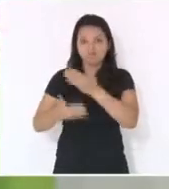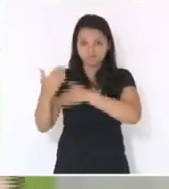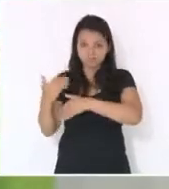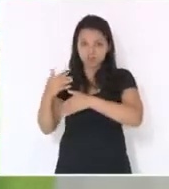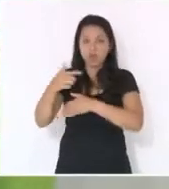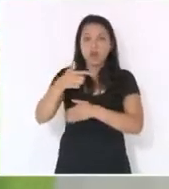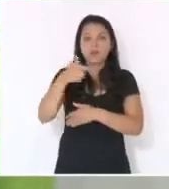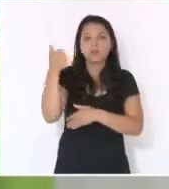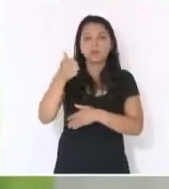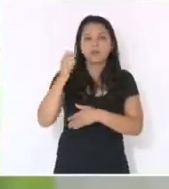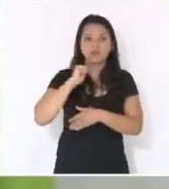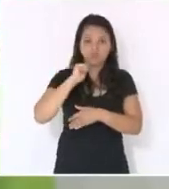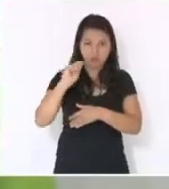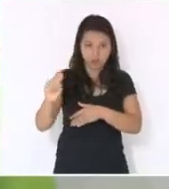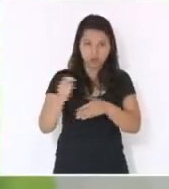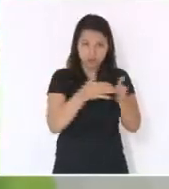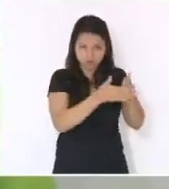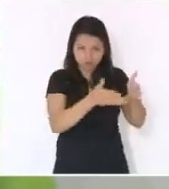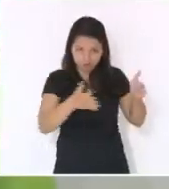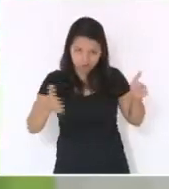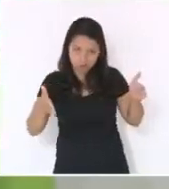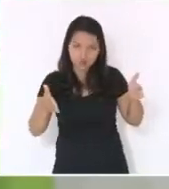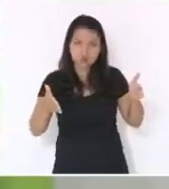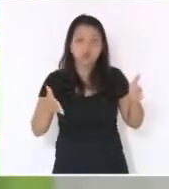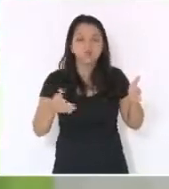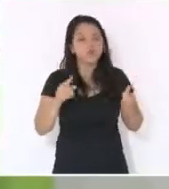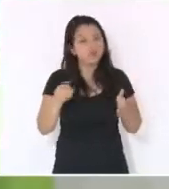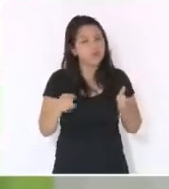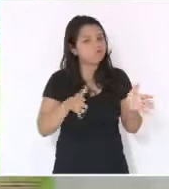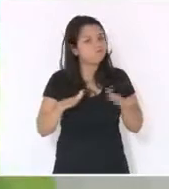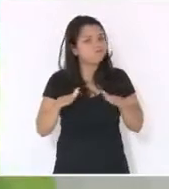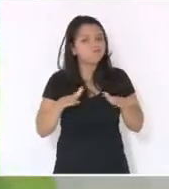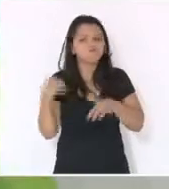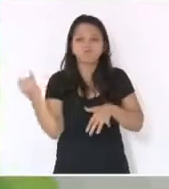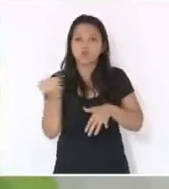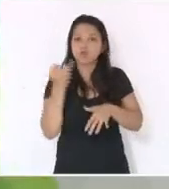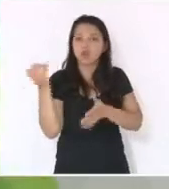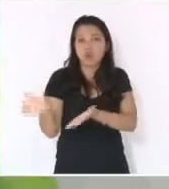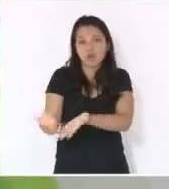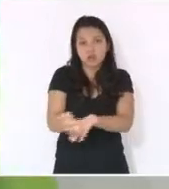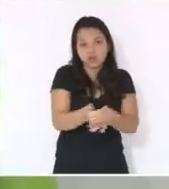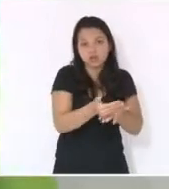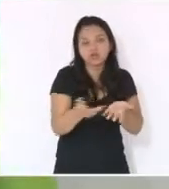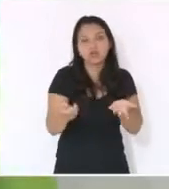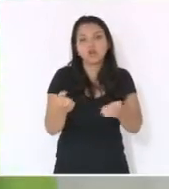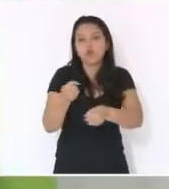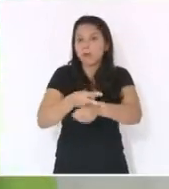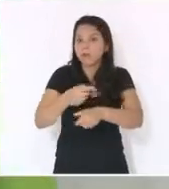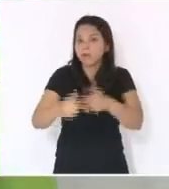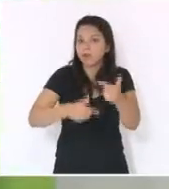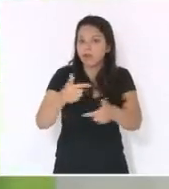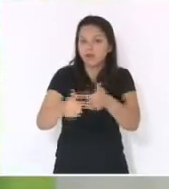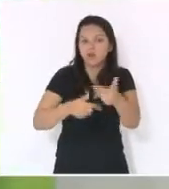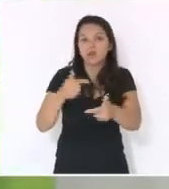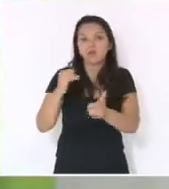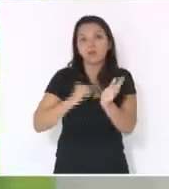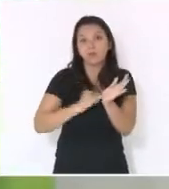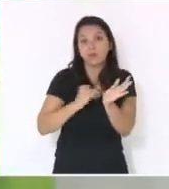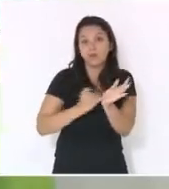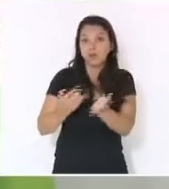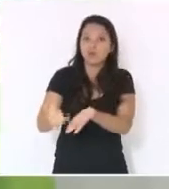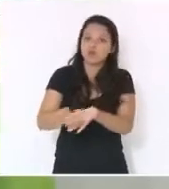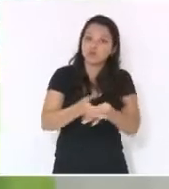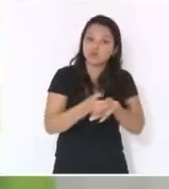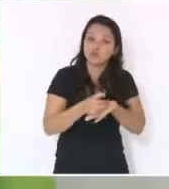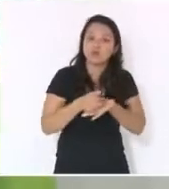segmento, que é muito importante para a geração de empregos, arrecadação de impostos e para a economia de Santa Catarina, deputado Silvio, já